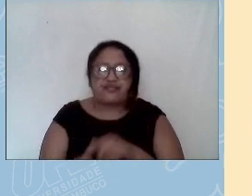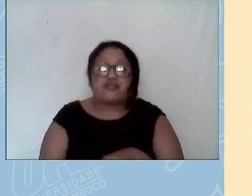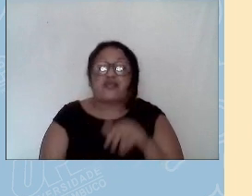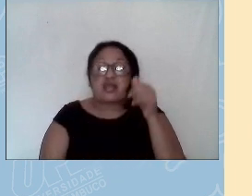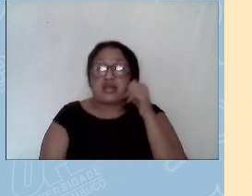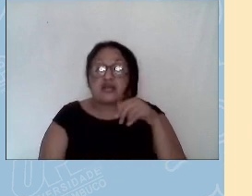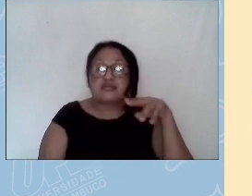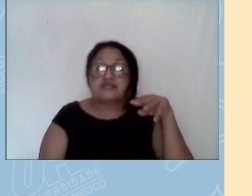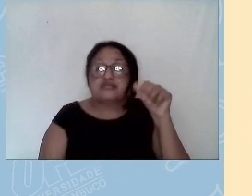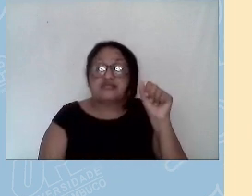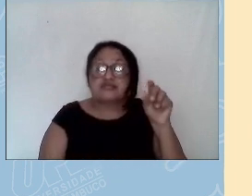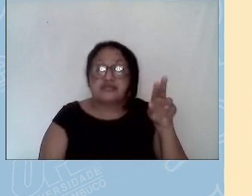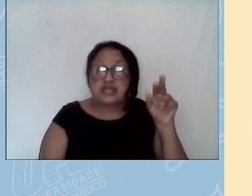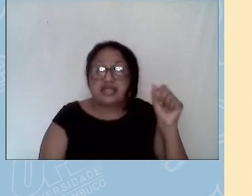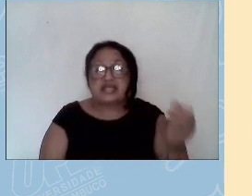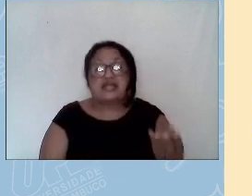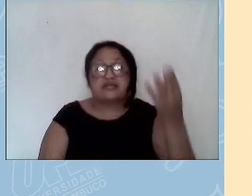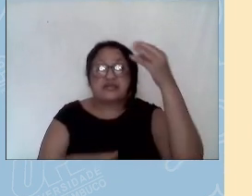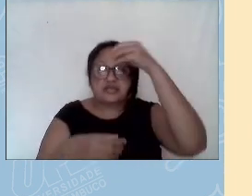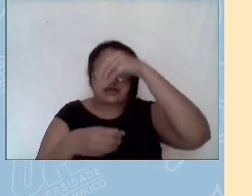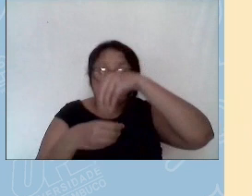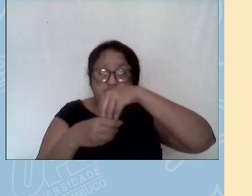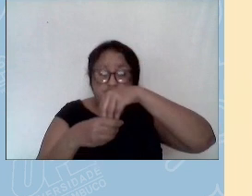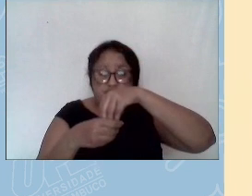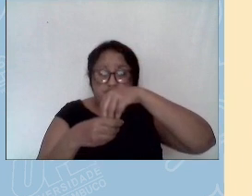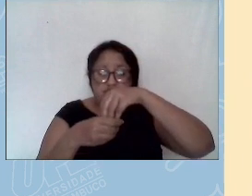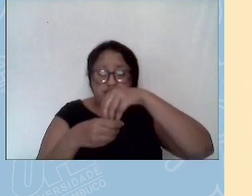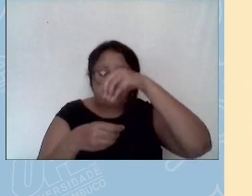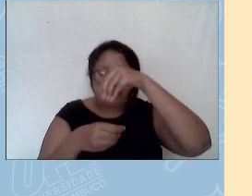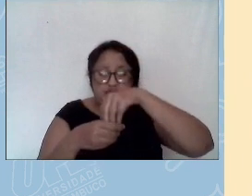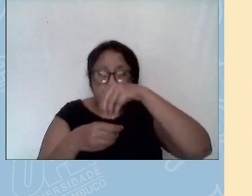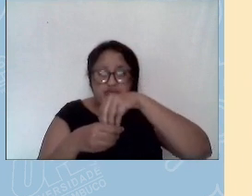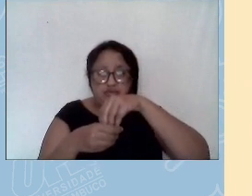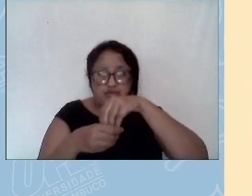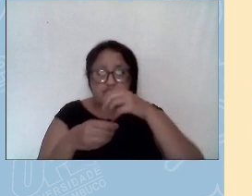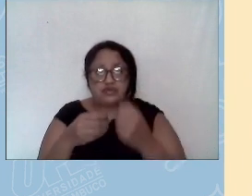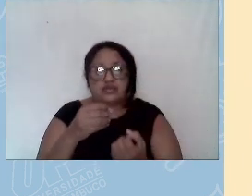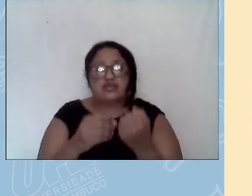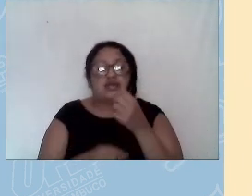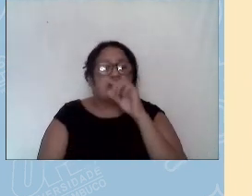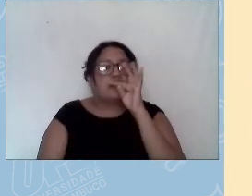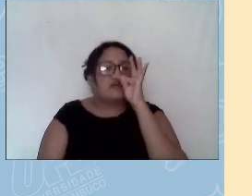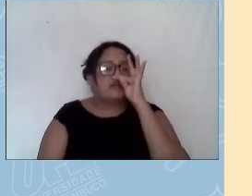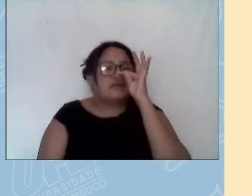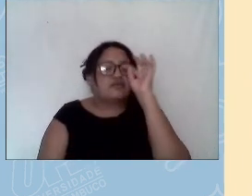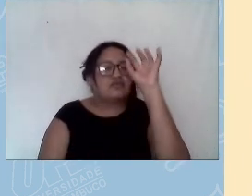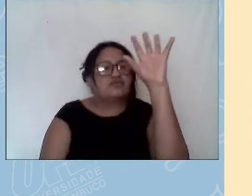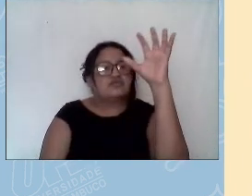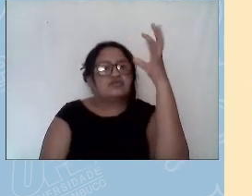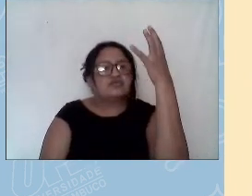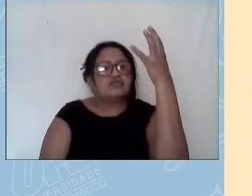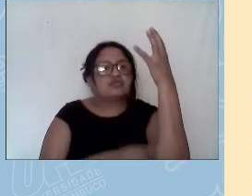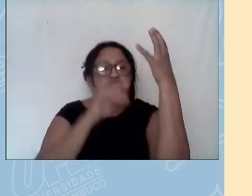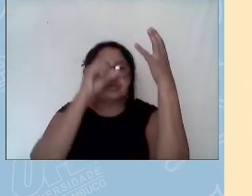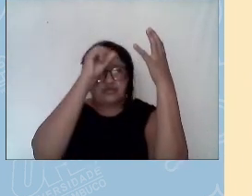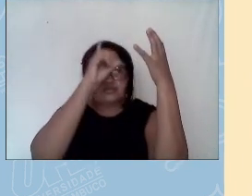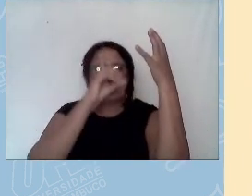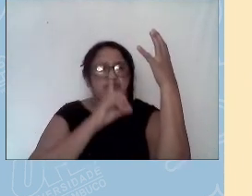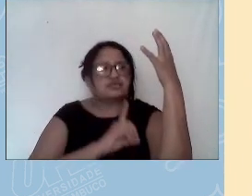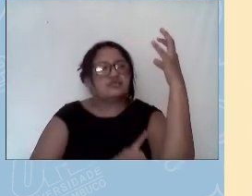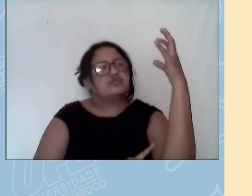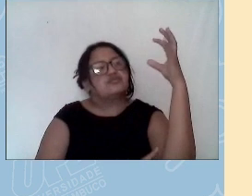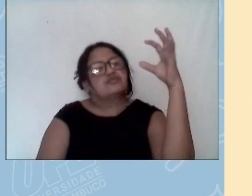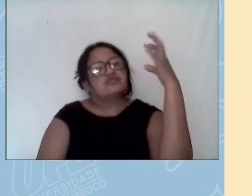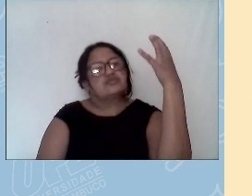plantou uma semente de girassol para acompanhar sua germinação e crescimento em condições